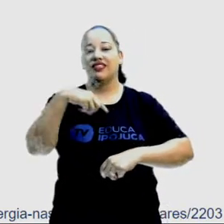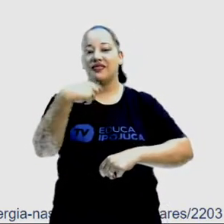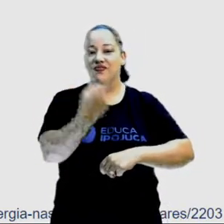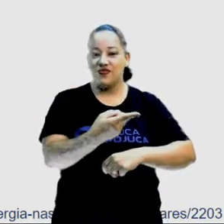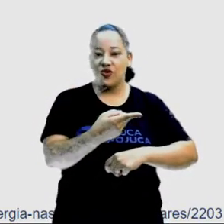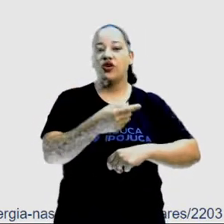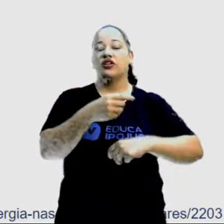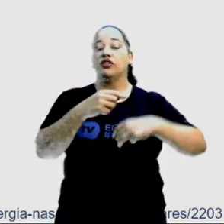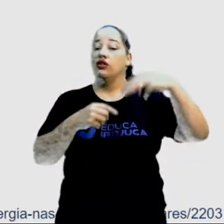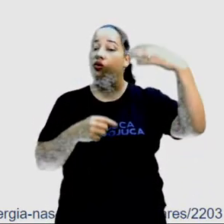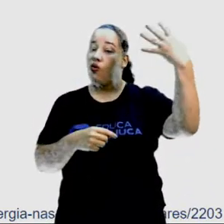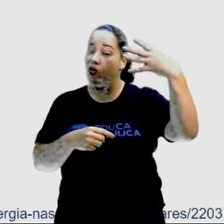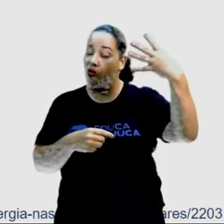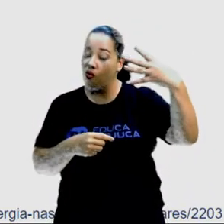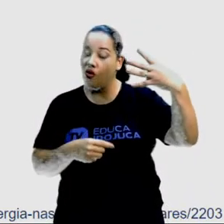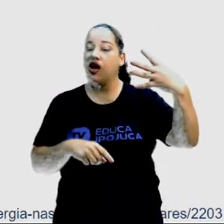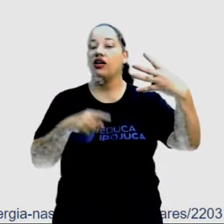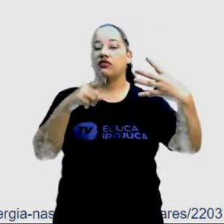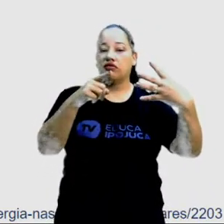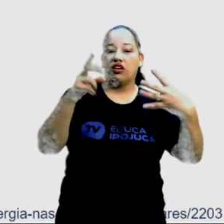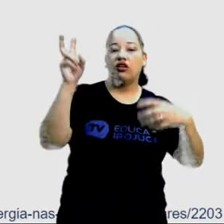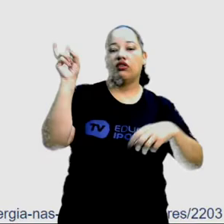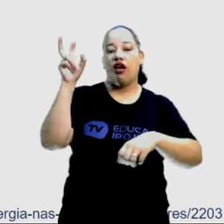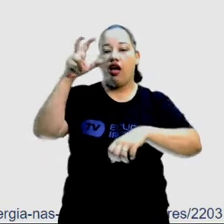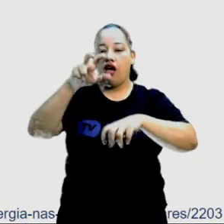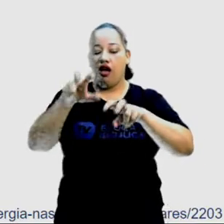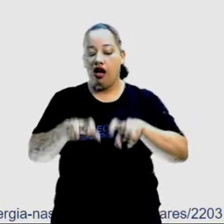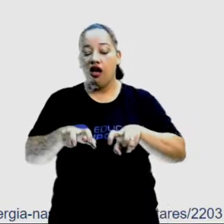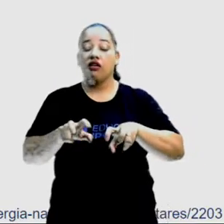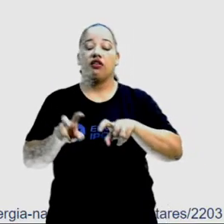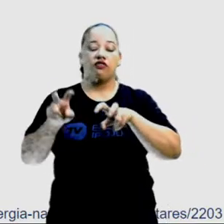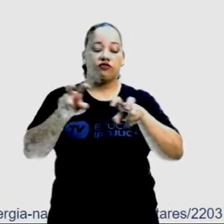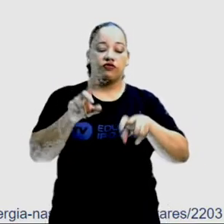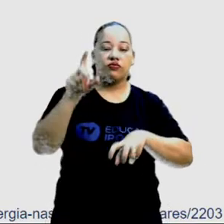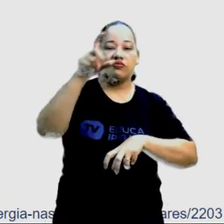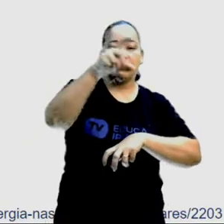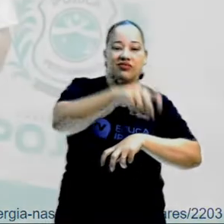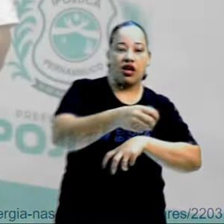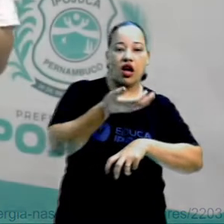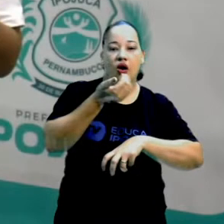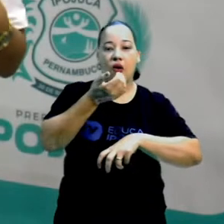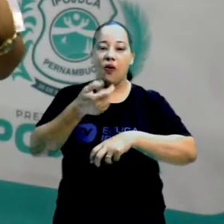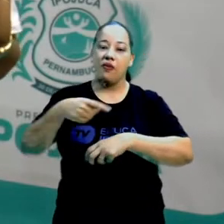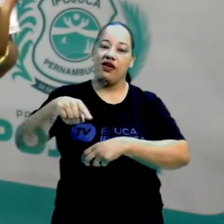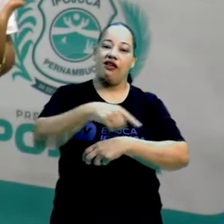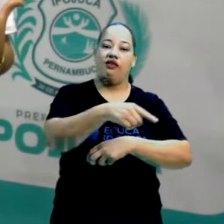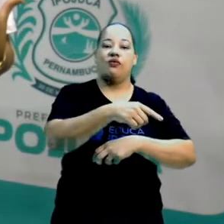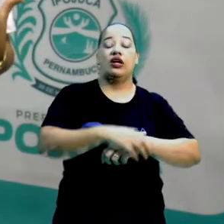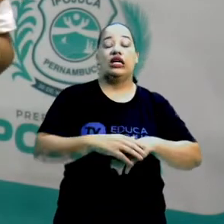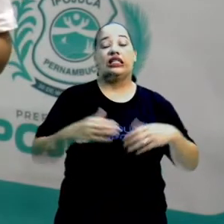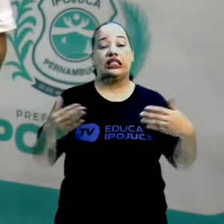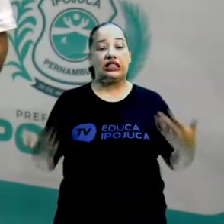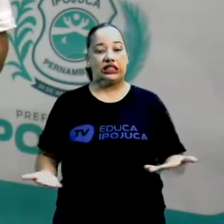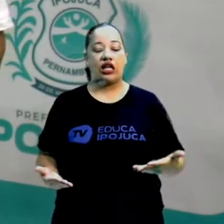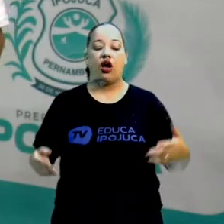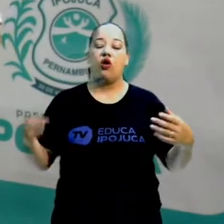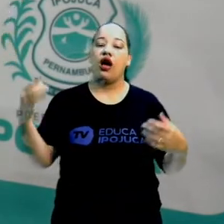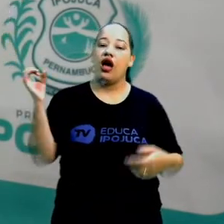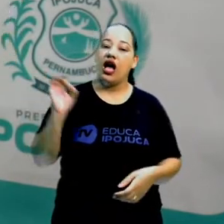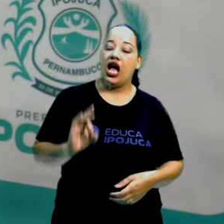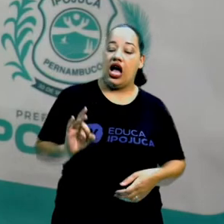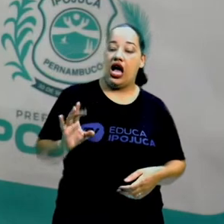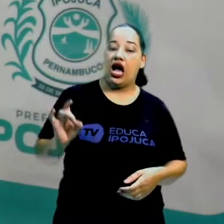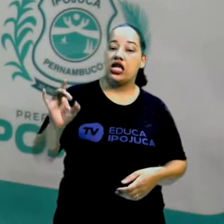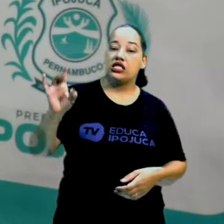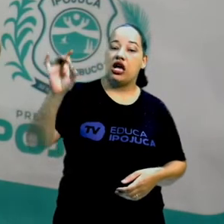cobra. Então, como eu falei para vocês, cada um nessa etapa, nessa escalonagem, tem a sua necessidade. Ou seja,